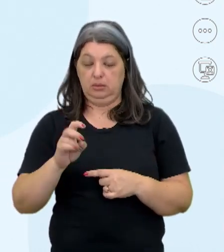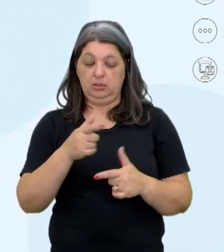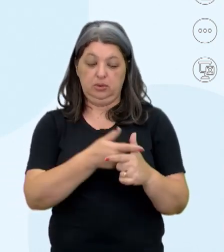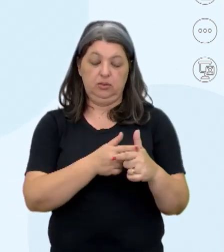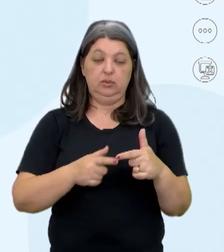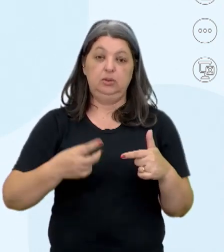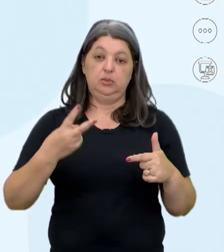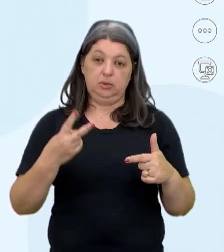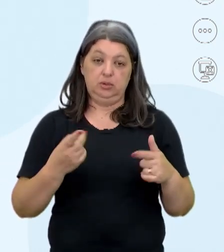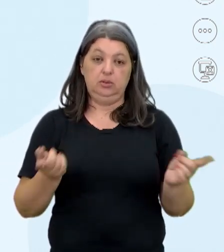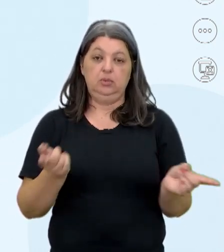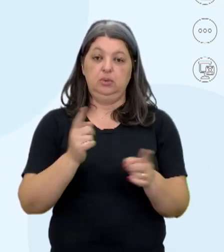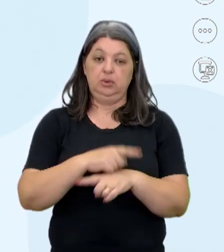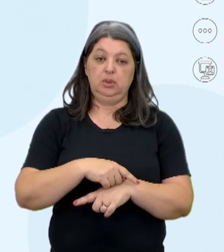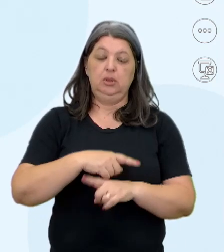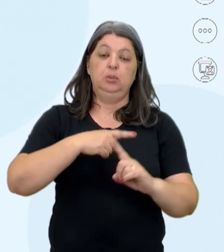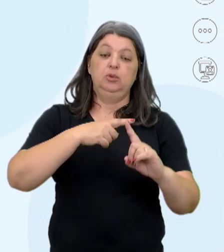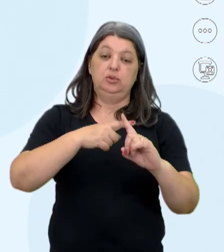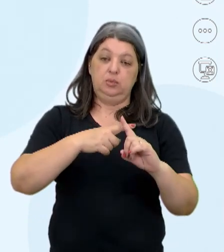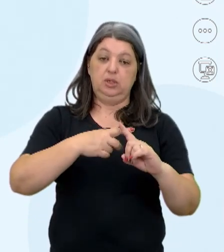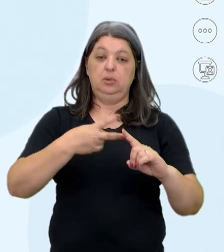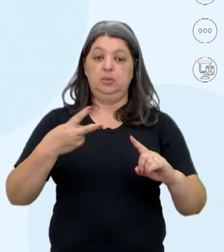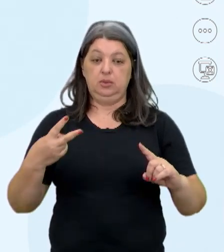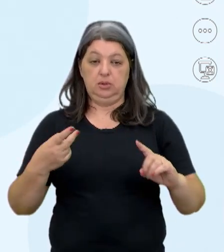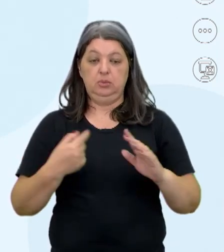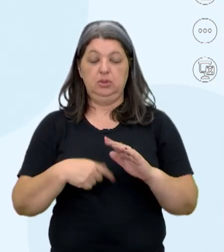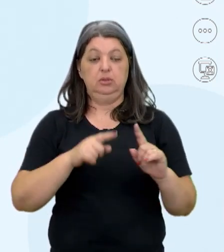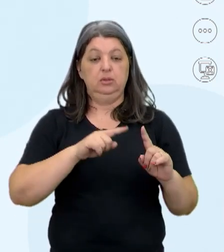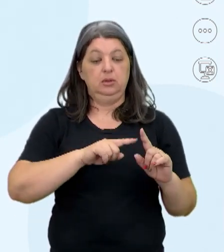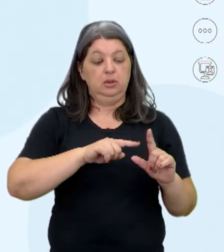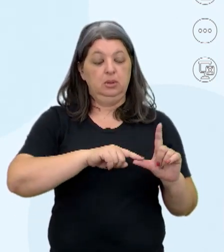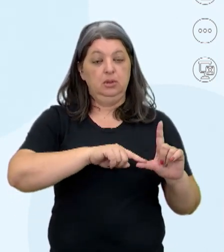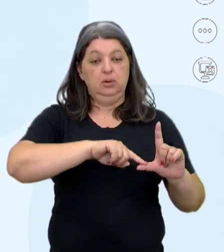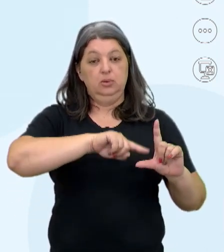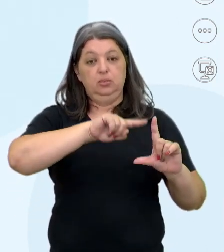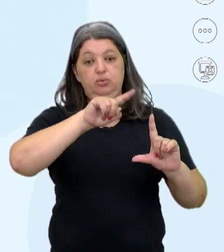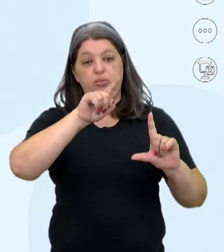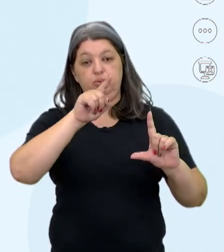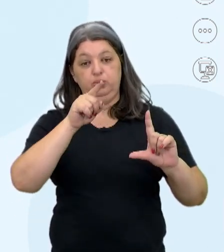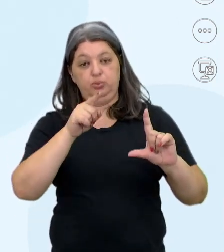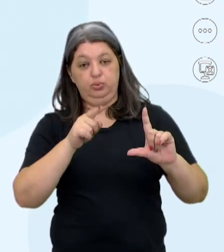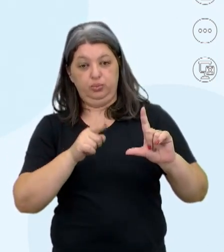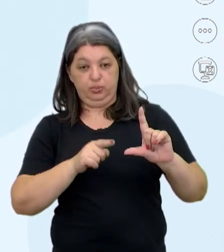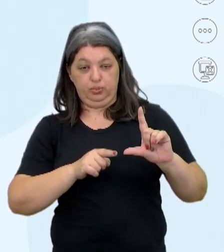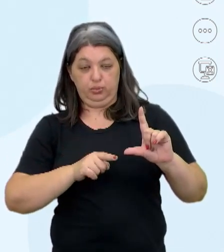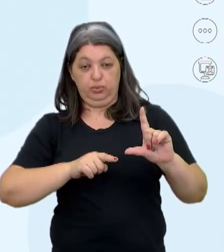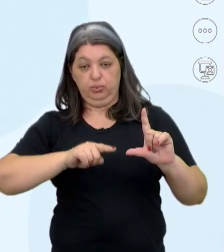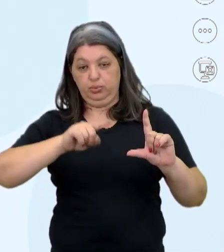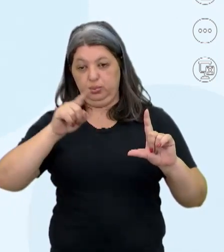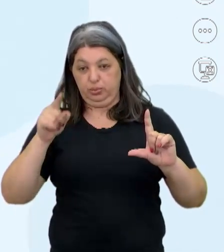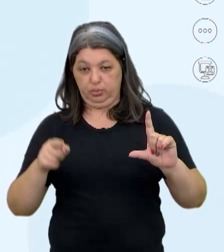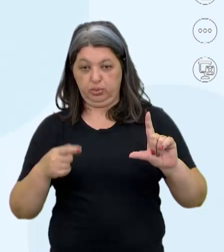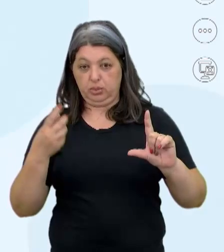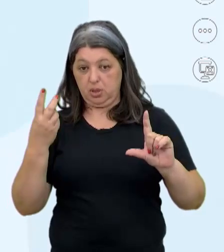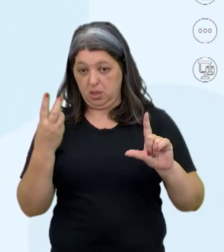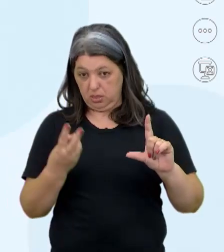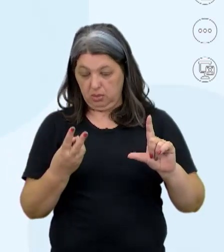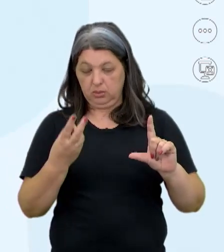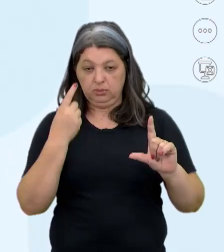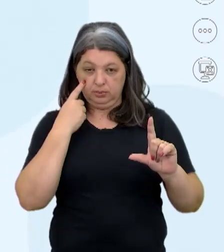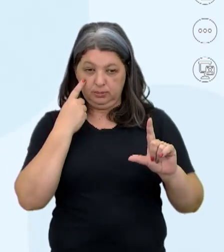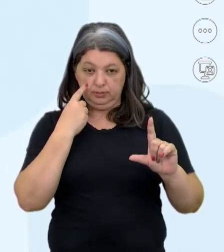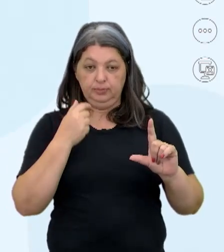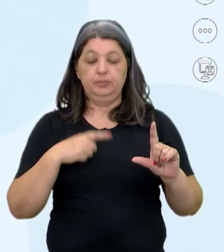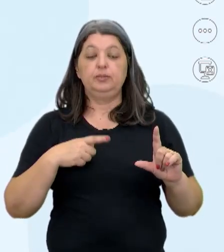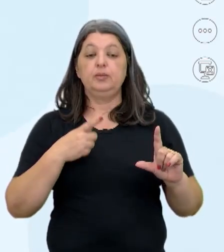vou multiplicar por 2. Então, em vez de ser a subida e a descida até o π, a subida vai ser até o 2π. Então, olha lá, ó.